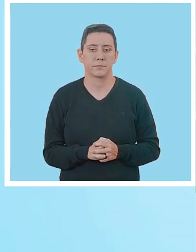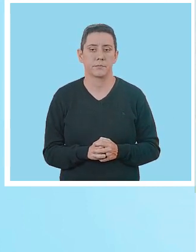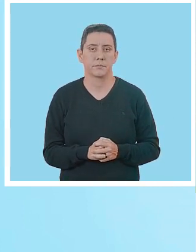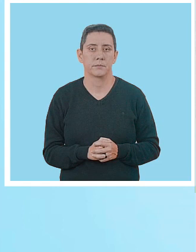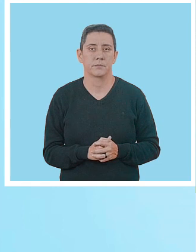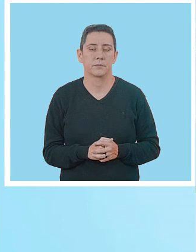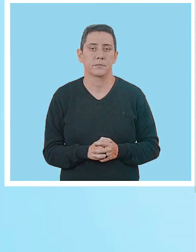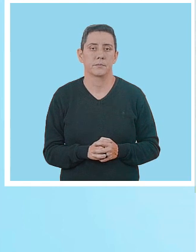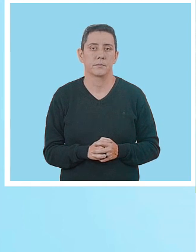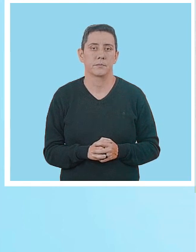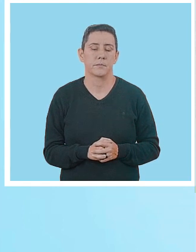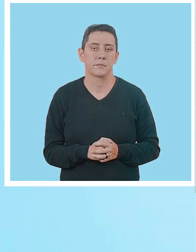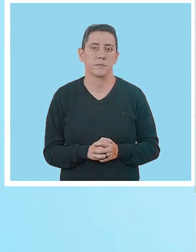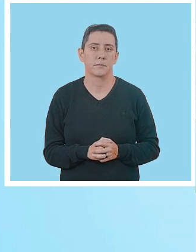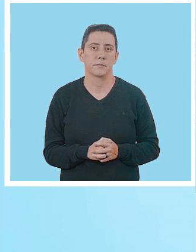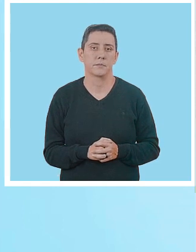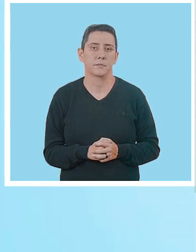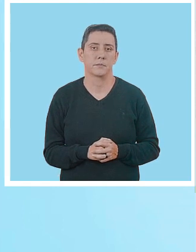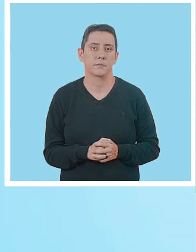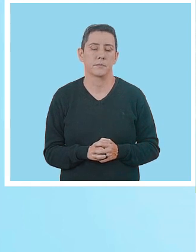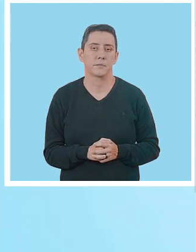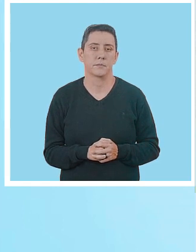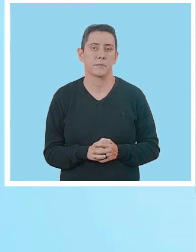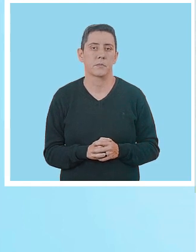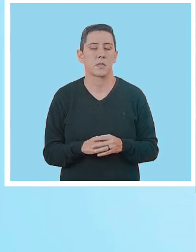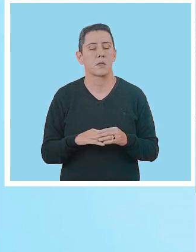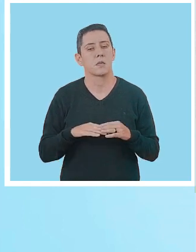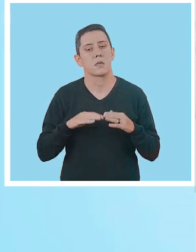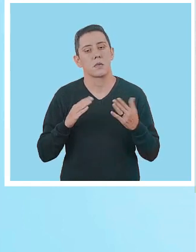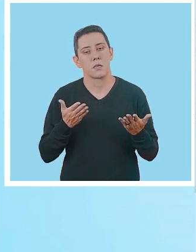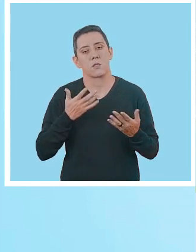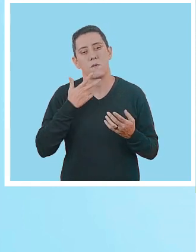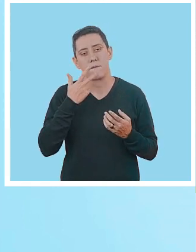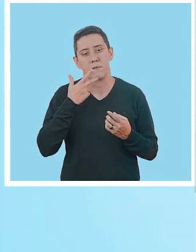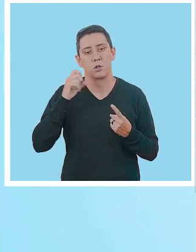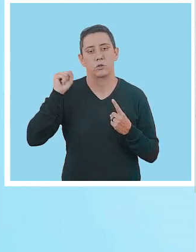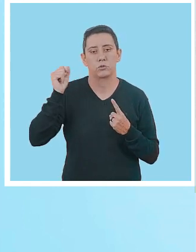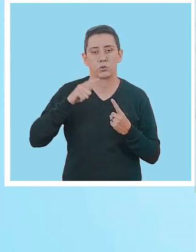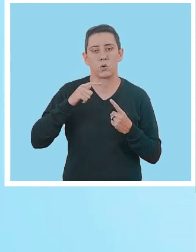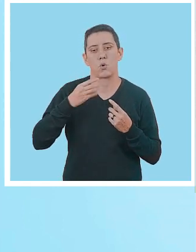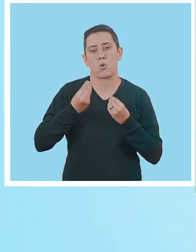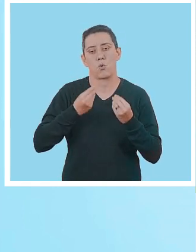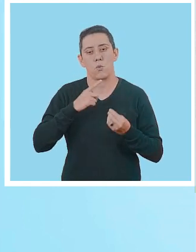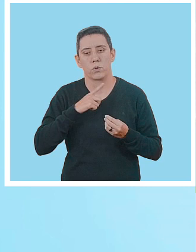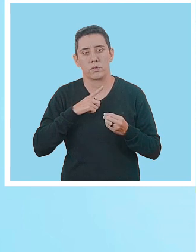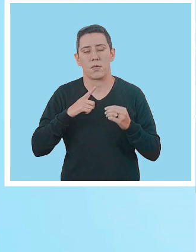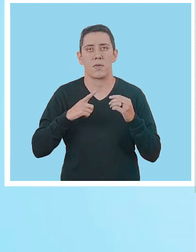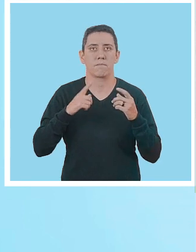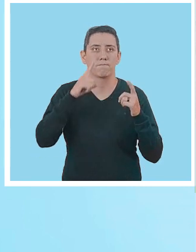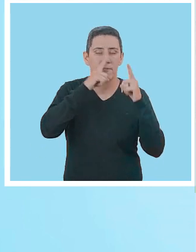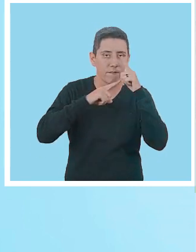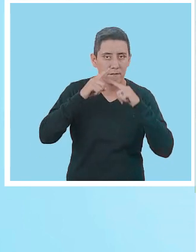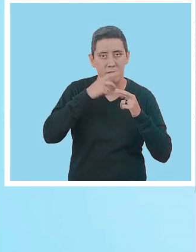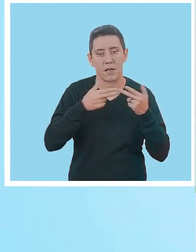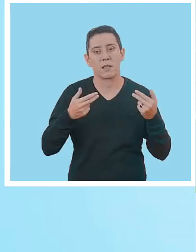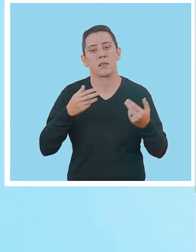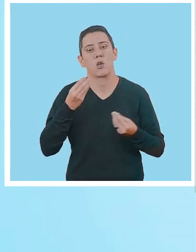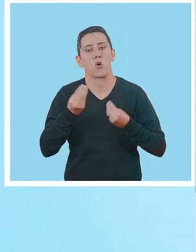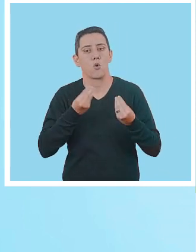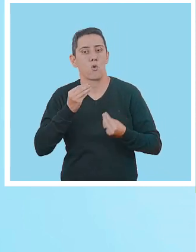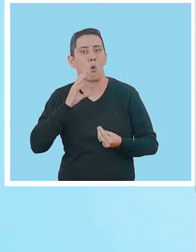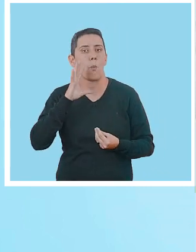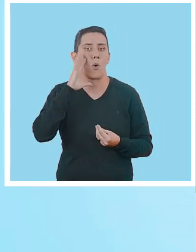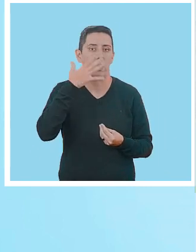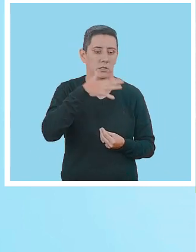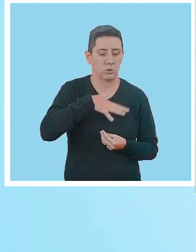bom então é falando né falamos de solar as limitações da solar e a solução para